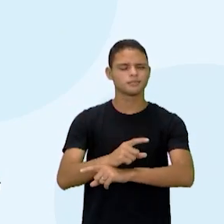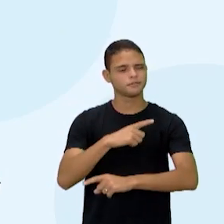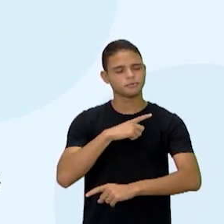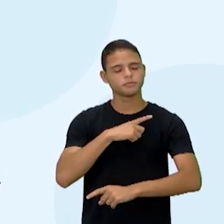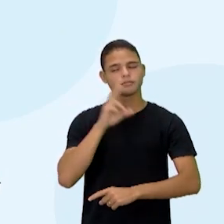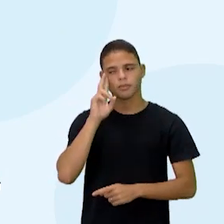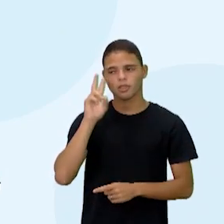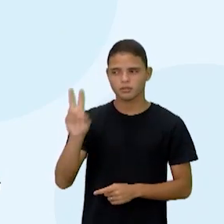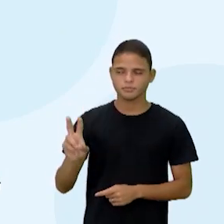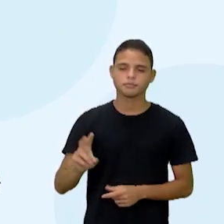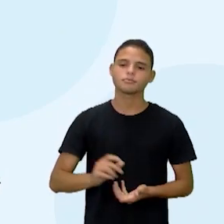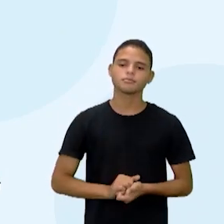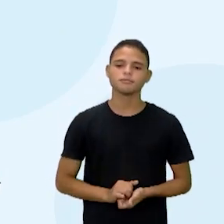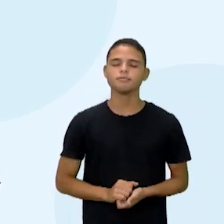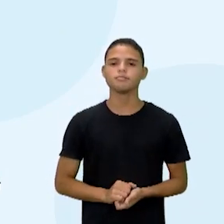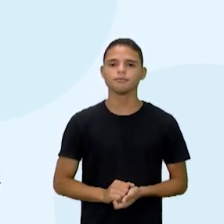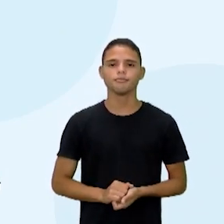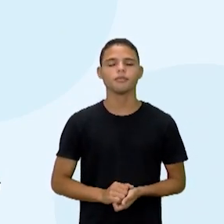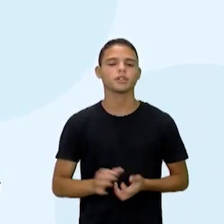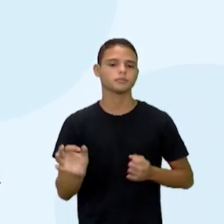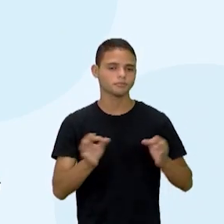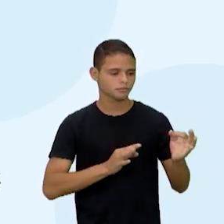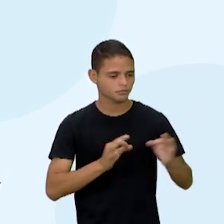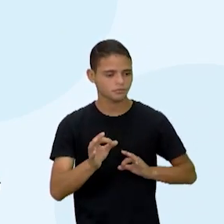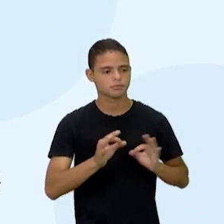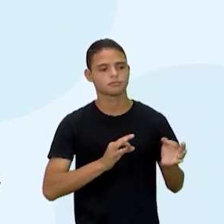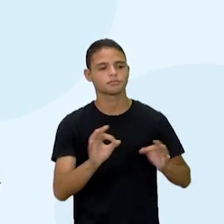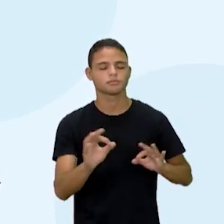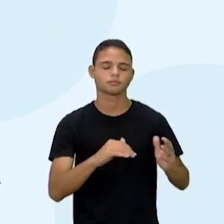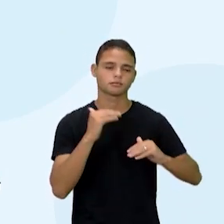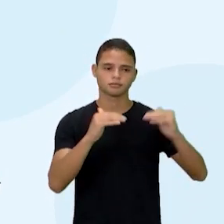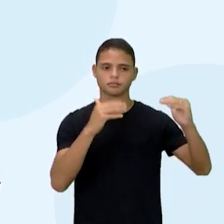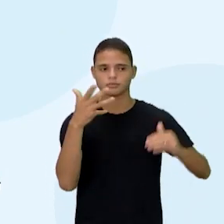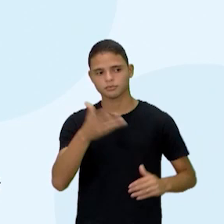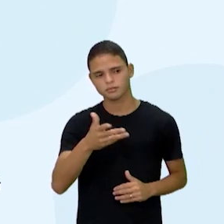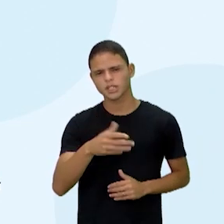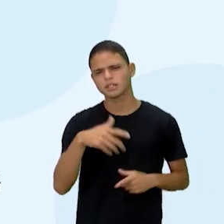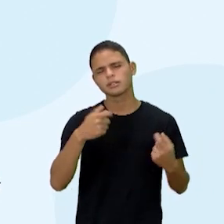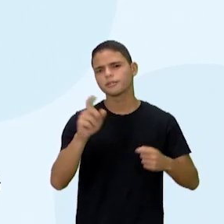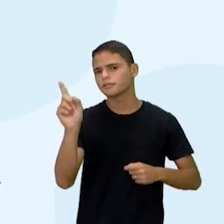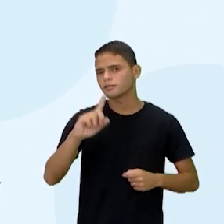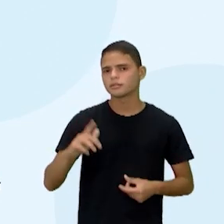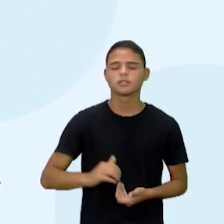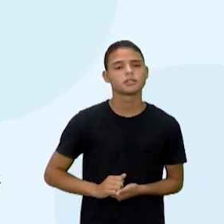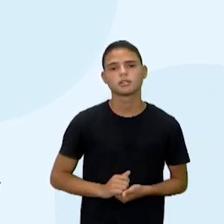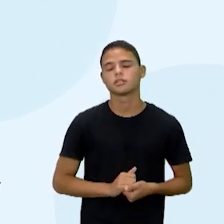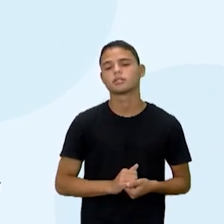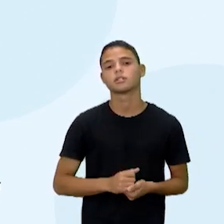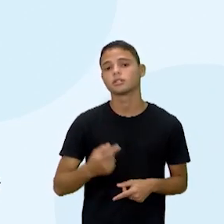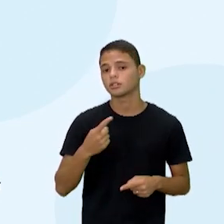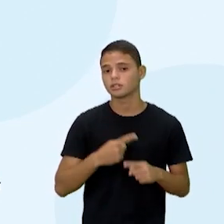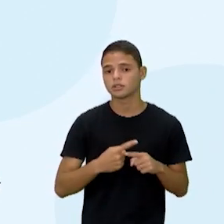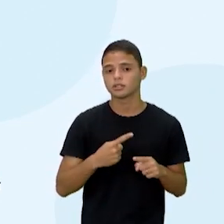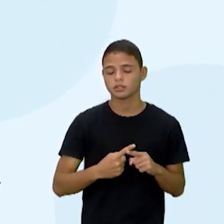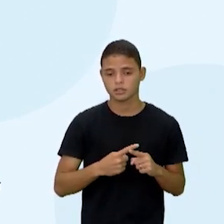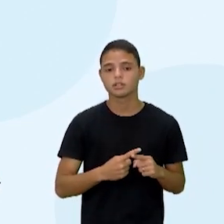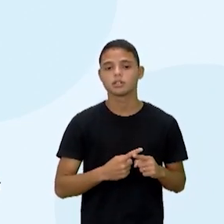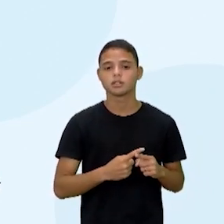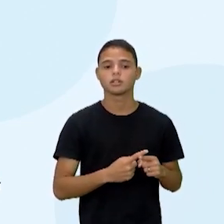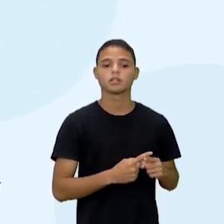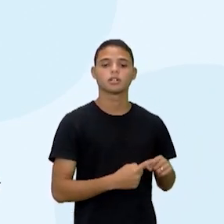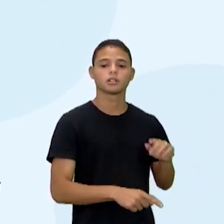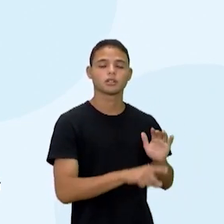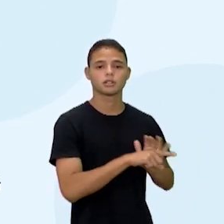visto é uma judicialização desse processo de aceleração. E a gente não precisa dessa judicialização, porque a Resolução 81